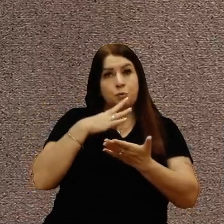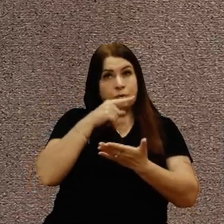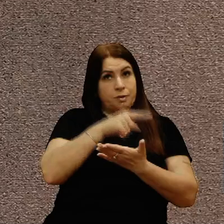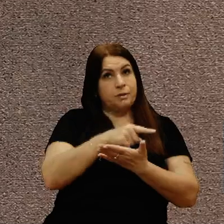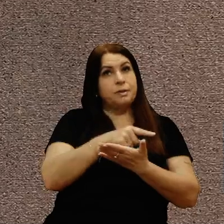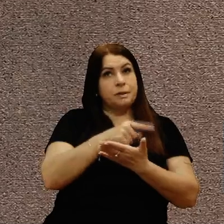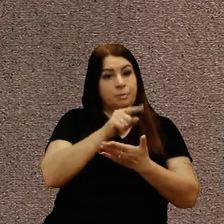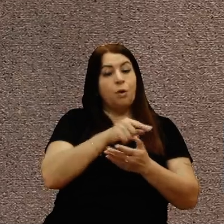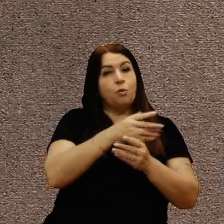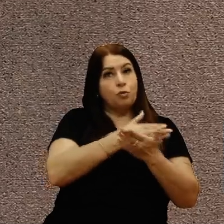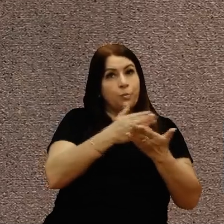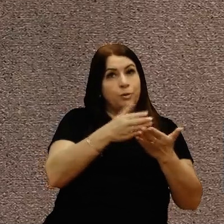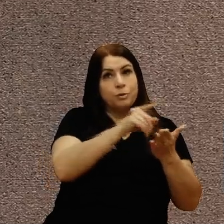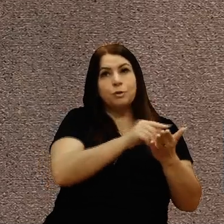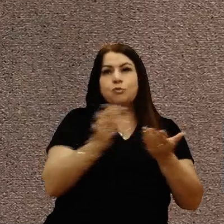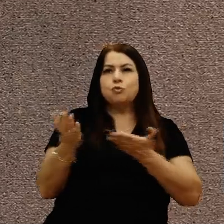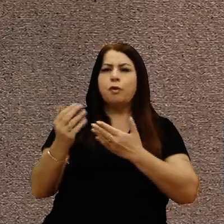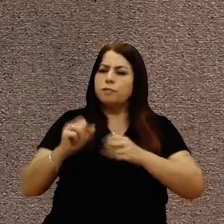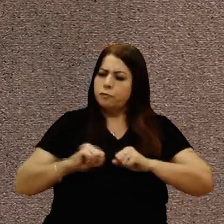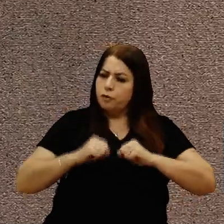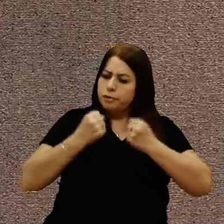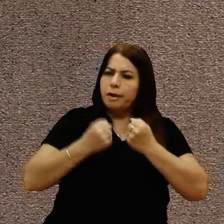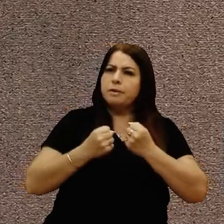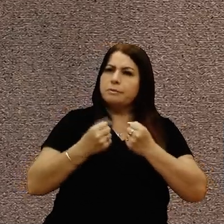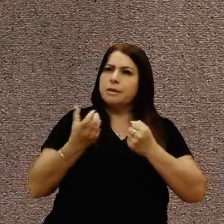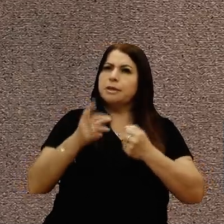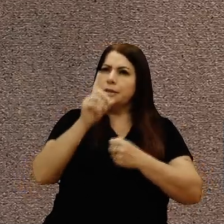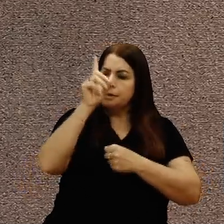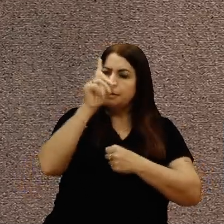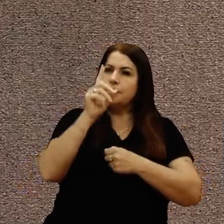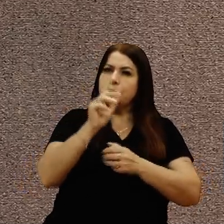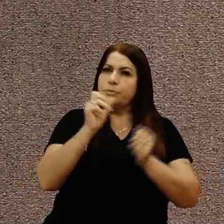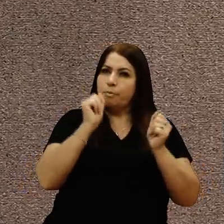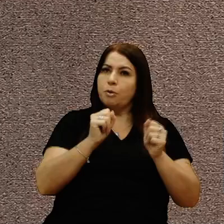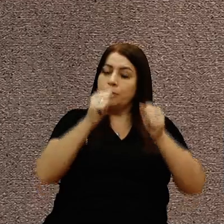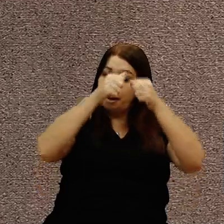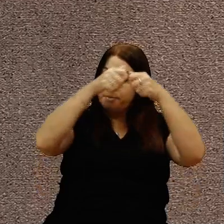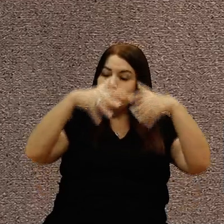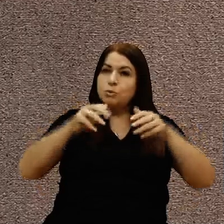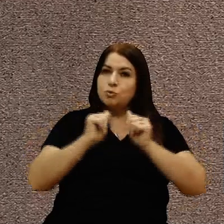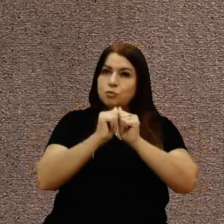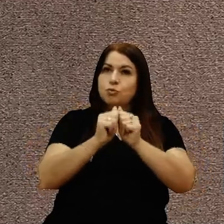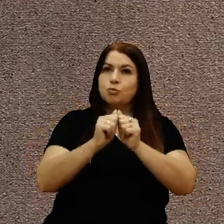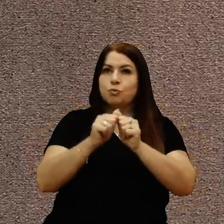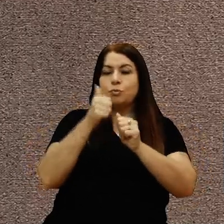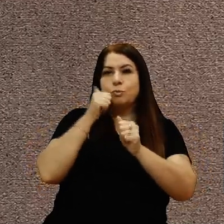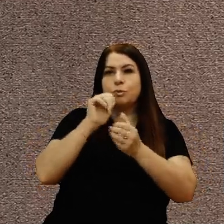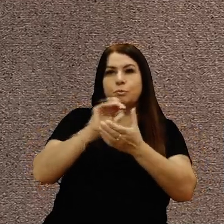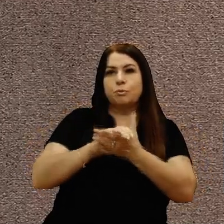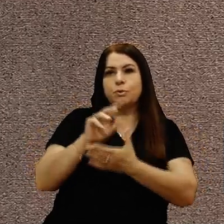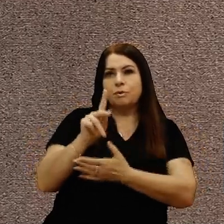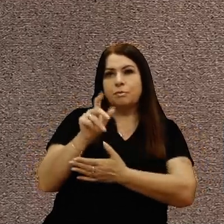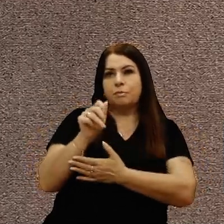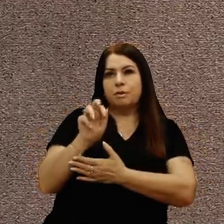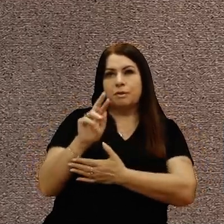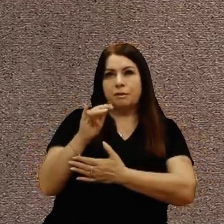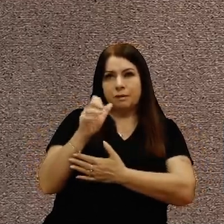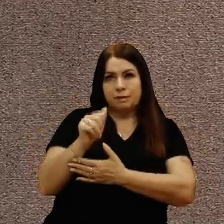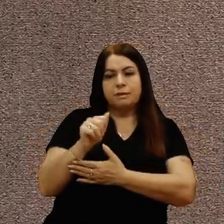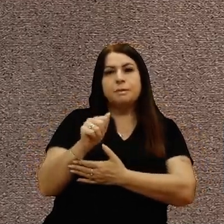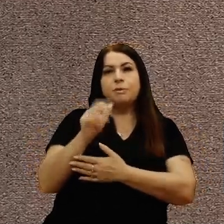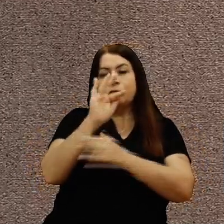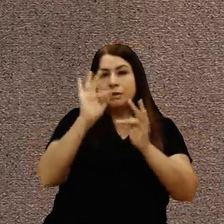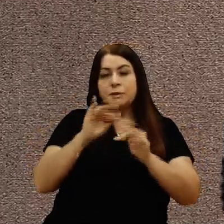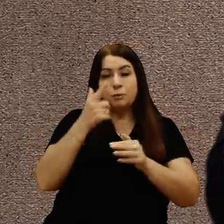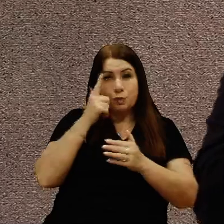veio, para onde ele está indo. É um jovem muito esforçado, então desejo que Deus possa lhe abençoar junto à sua esposa Patrícia. Posso ser muito feliz agora com essa conquista. E